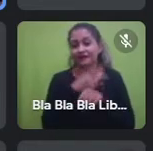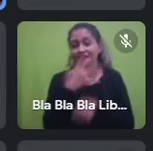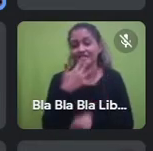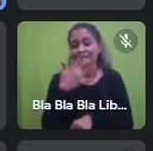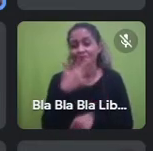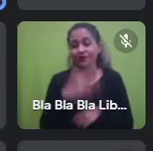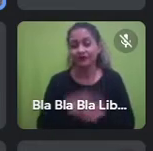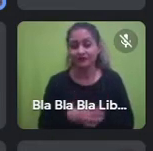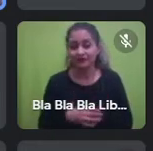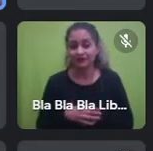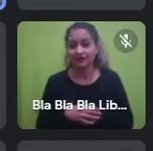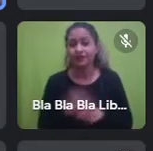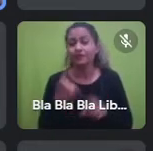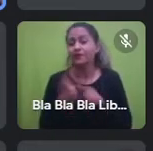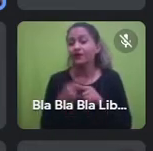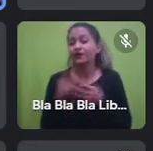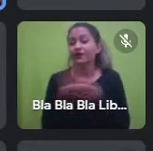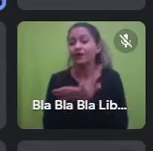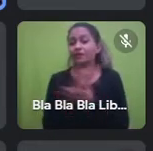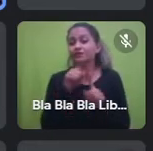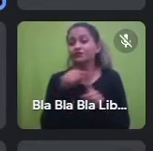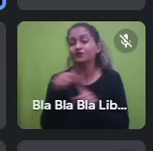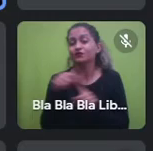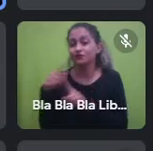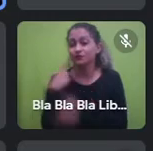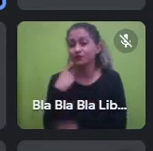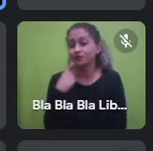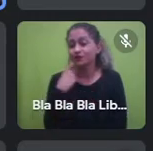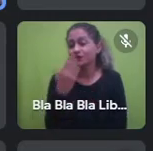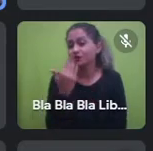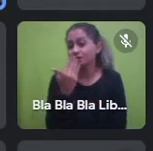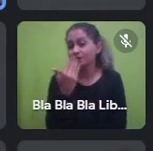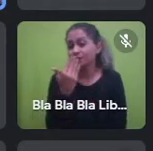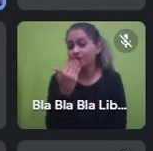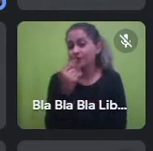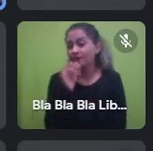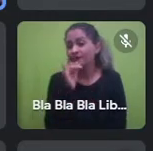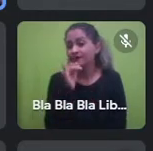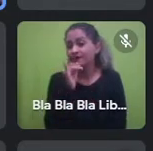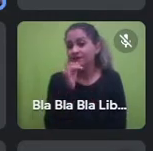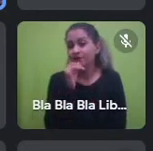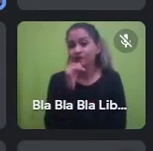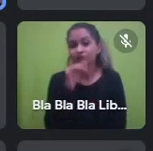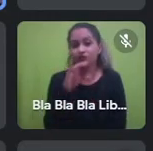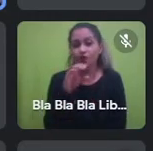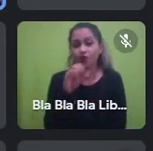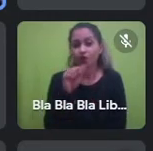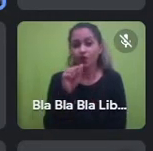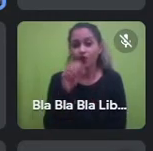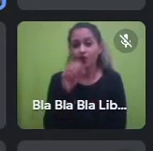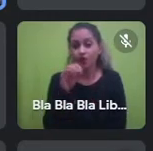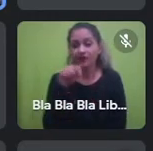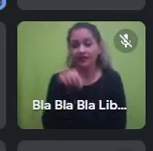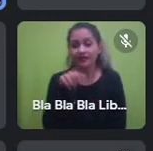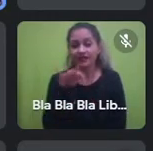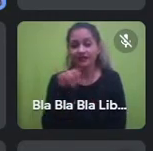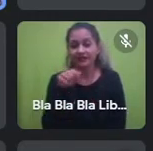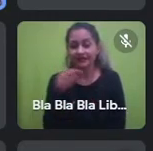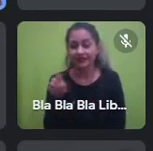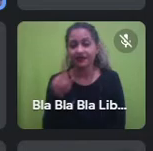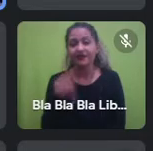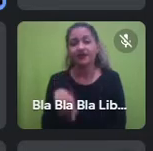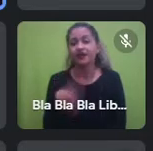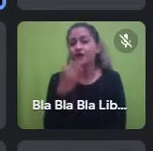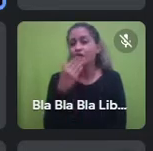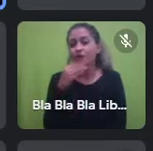O alimento de algumas espécies, por exemplo, Curimatã, ele consome sedimento de fundo.